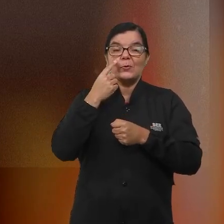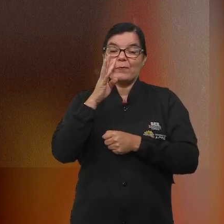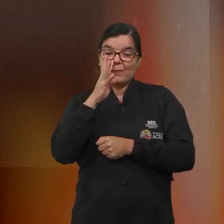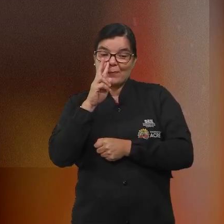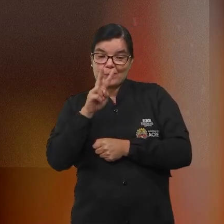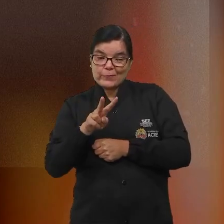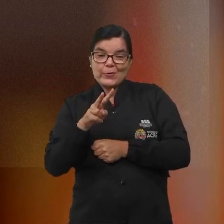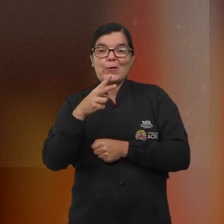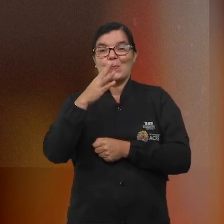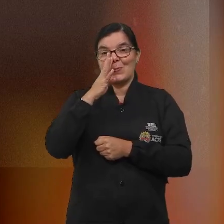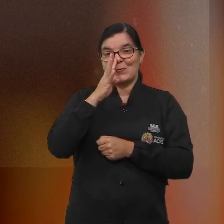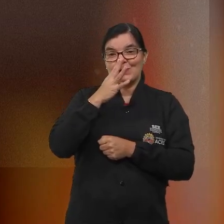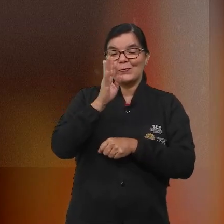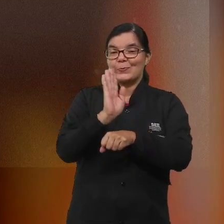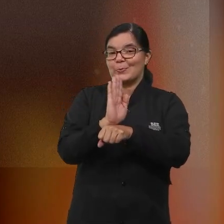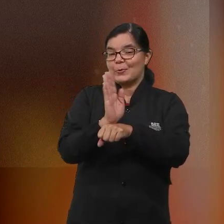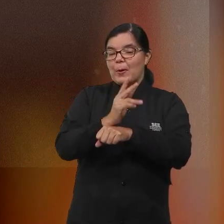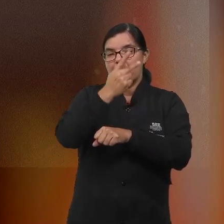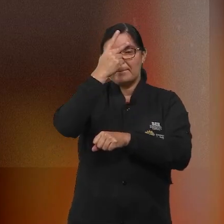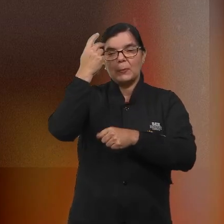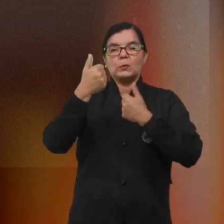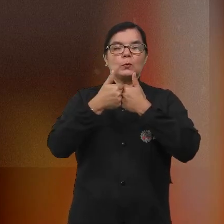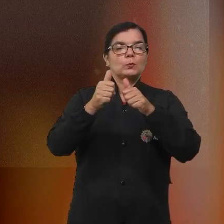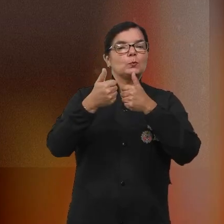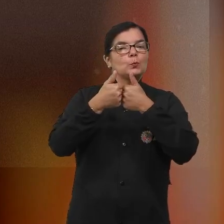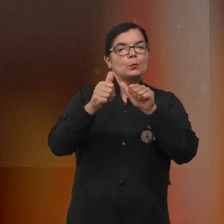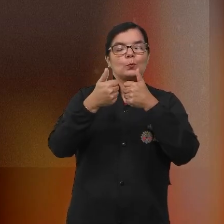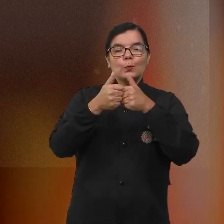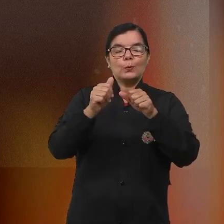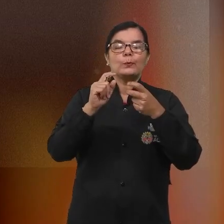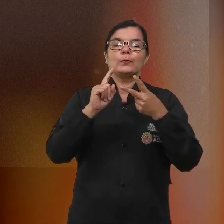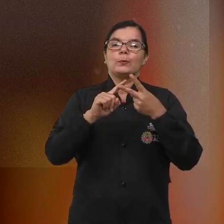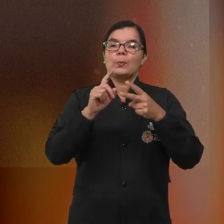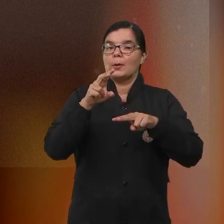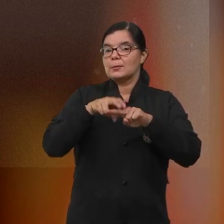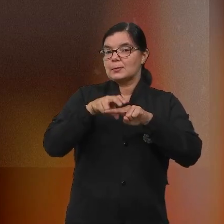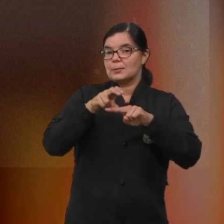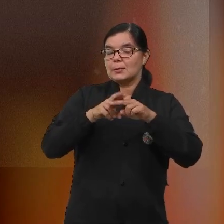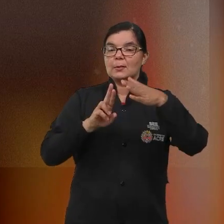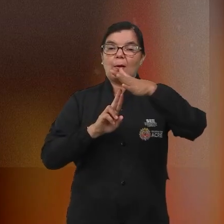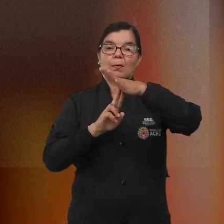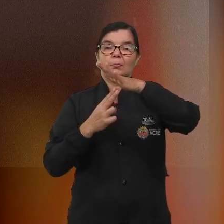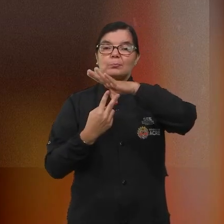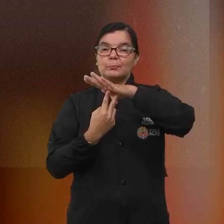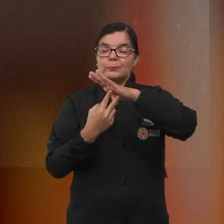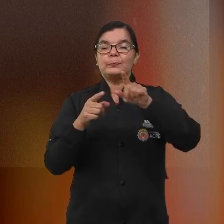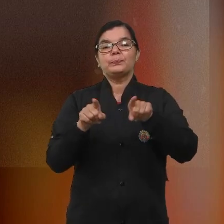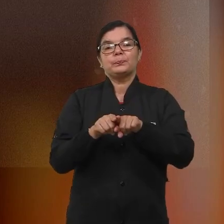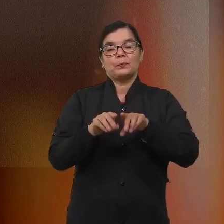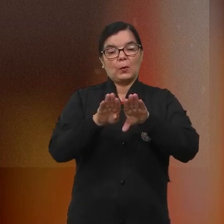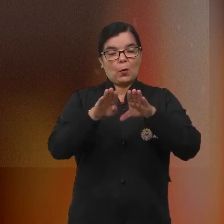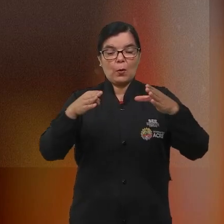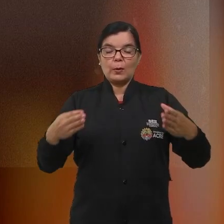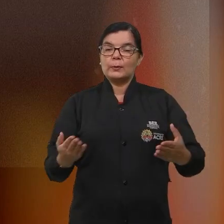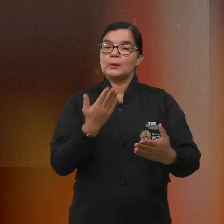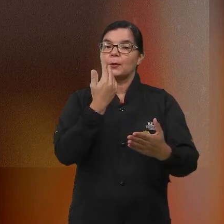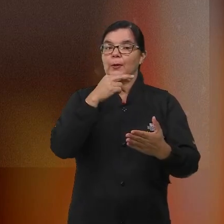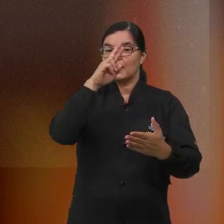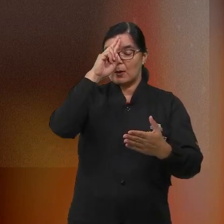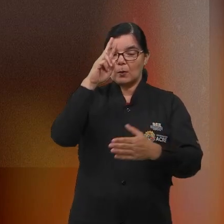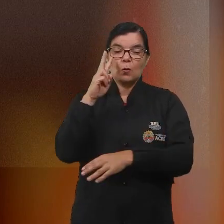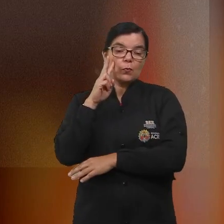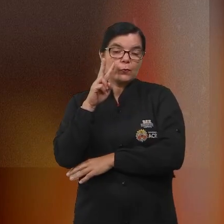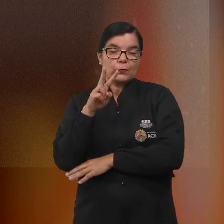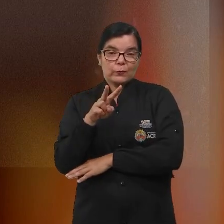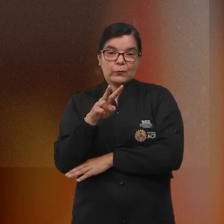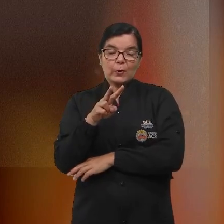filmes. A gente vê aí pessoas no ônibus, sentado na praça, na mesa do almoço,